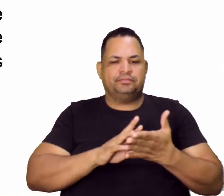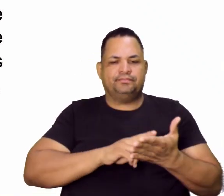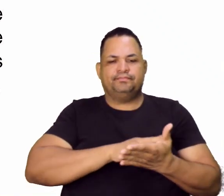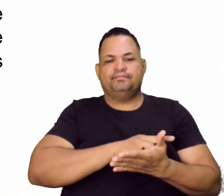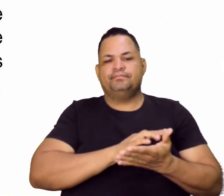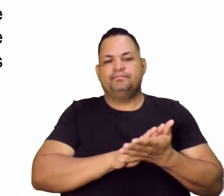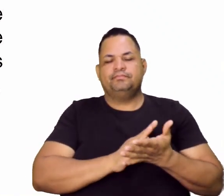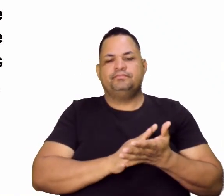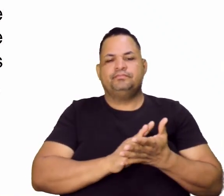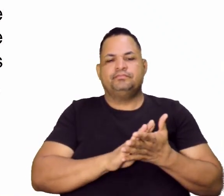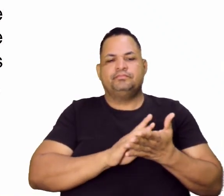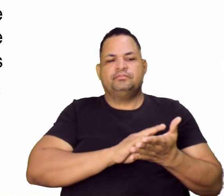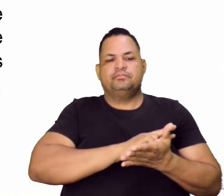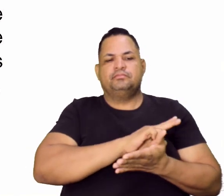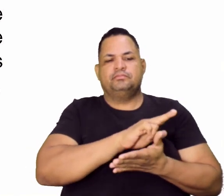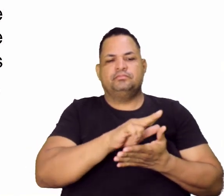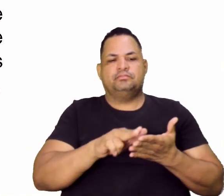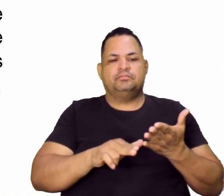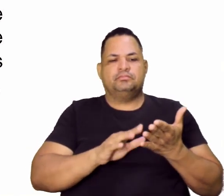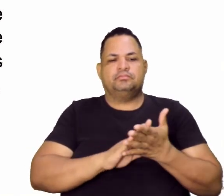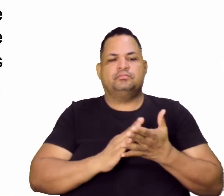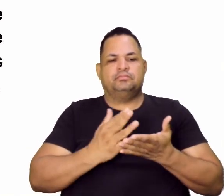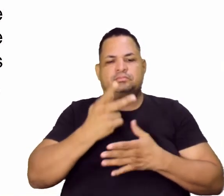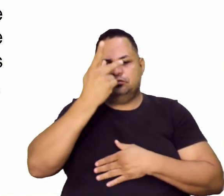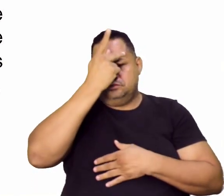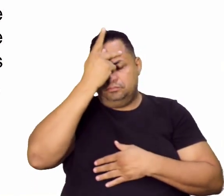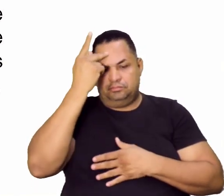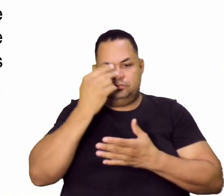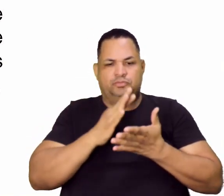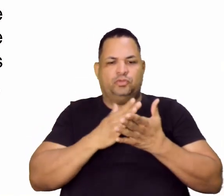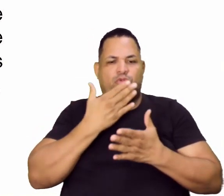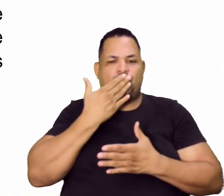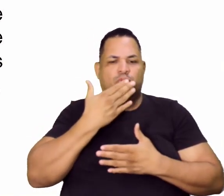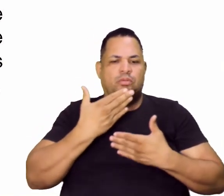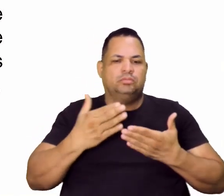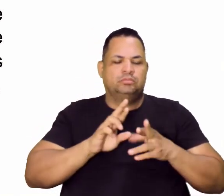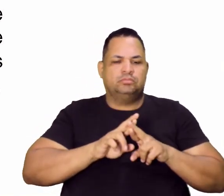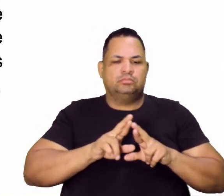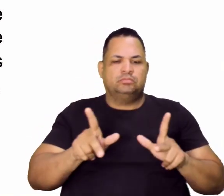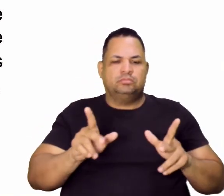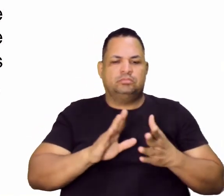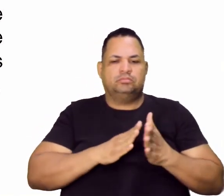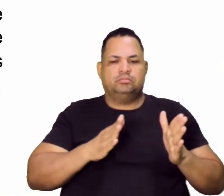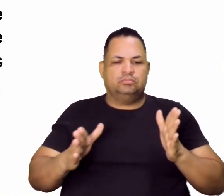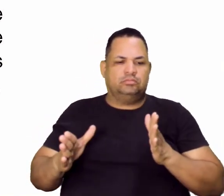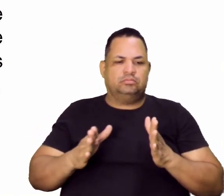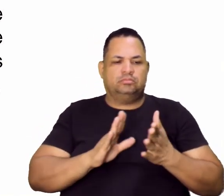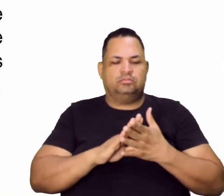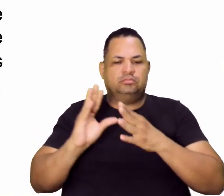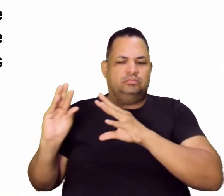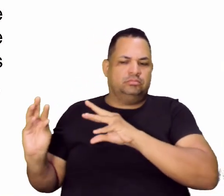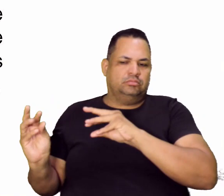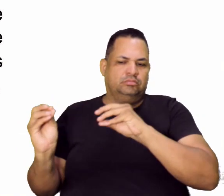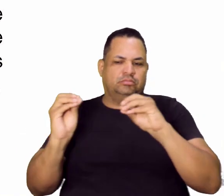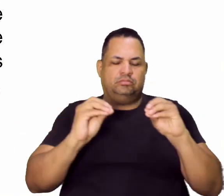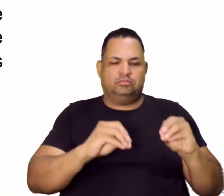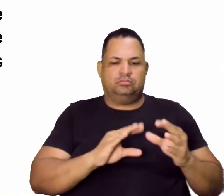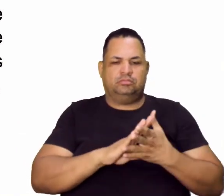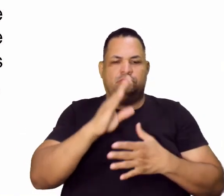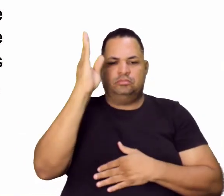imensa variedade étnica de pessoas, né? Porque foi um período de muita migração para o